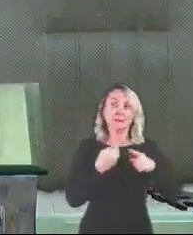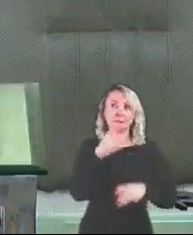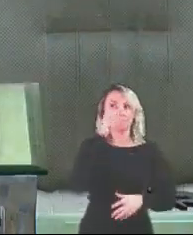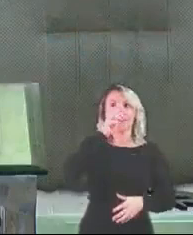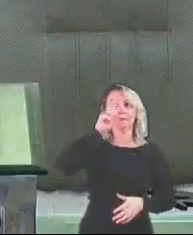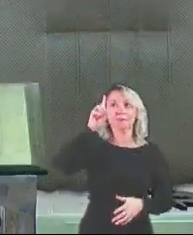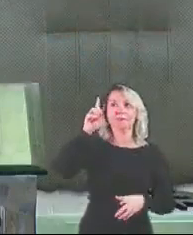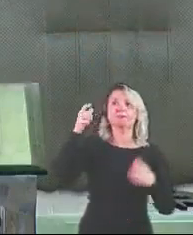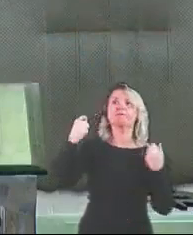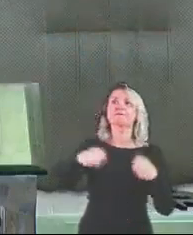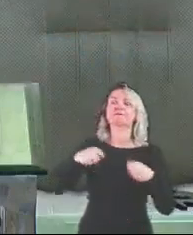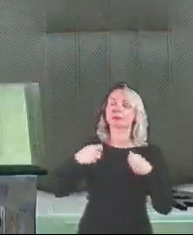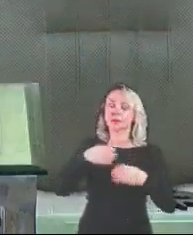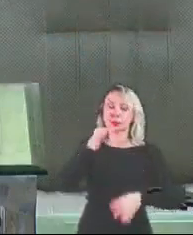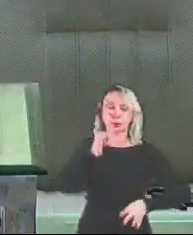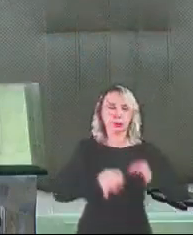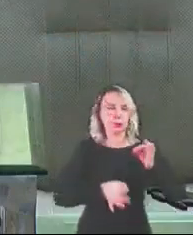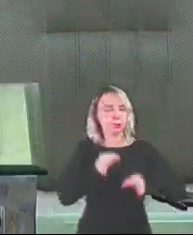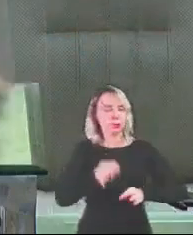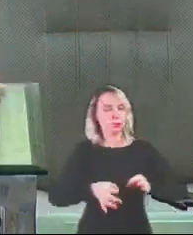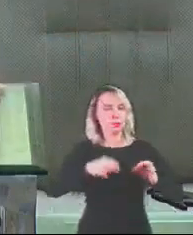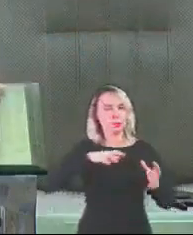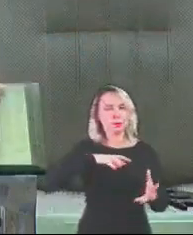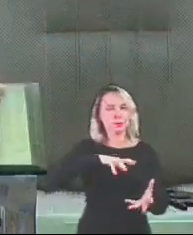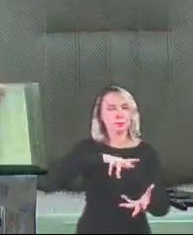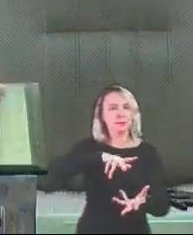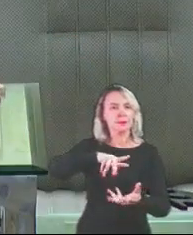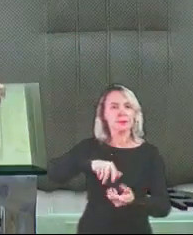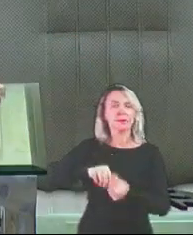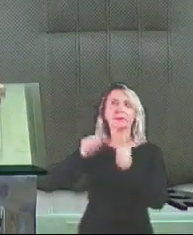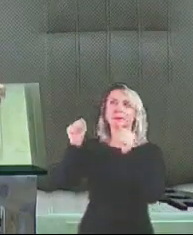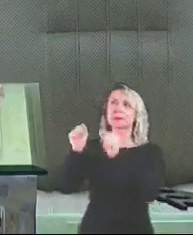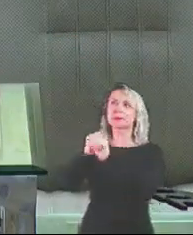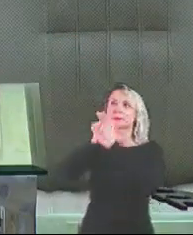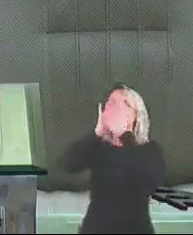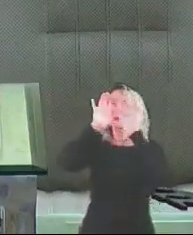de juízo na face da terra. Glórias a Jesus.